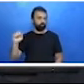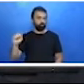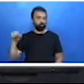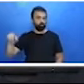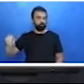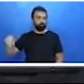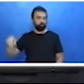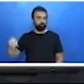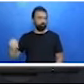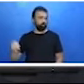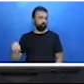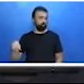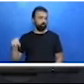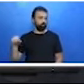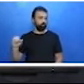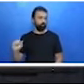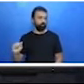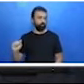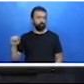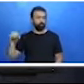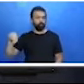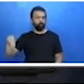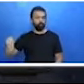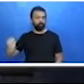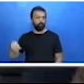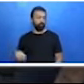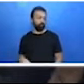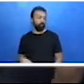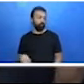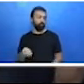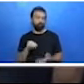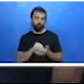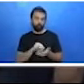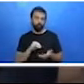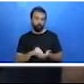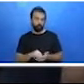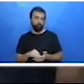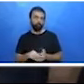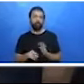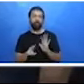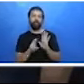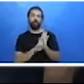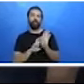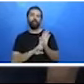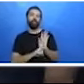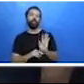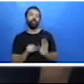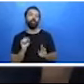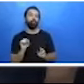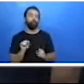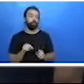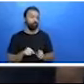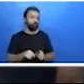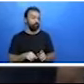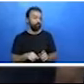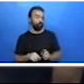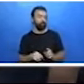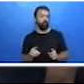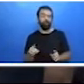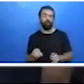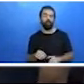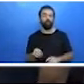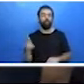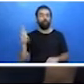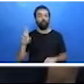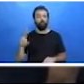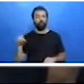lanterna e cambalhota. Então, agora completando a regra. Complete a regra. Não se usa tio em